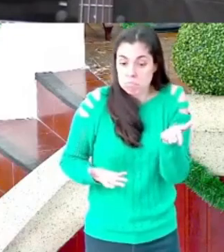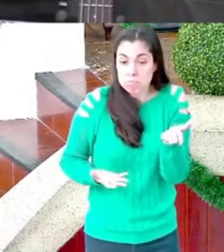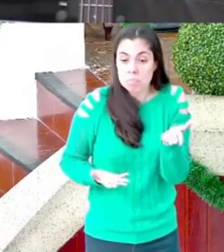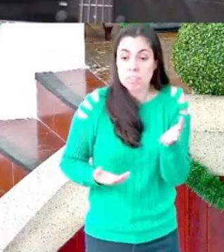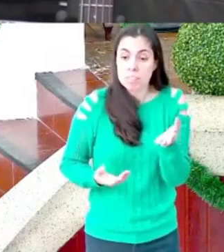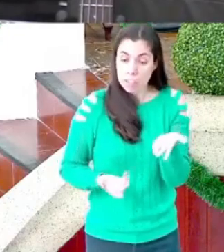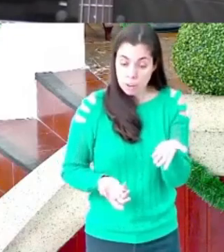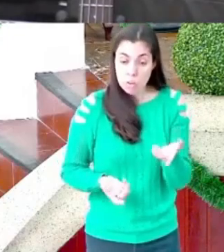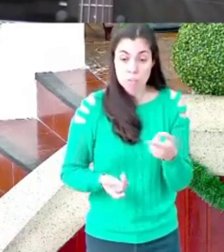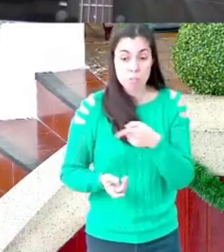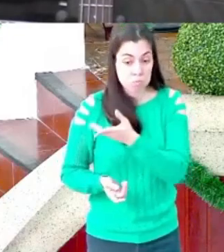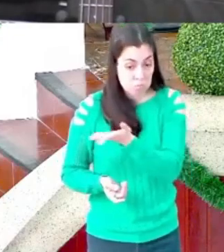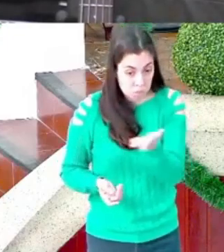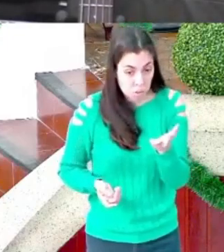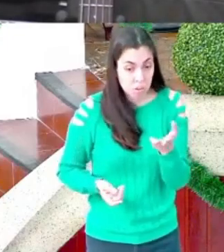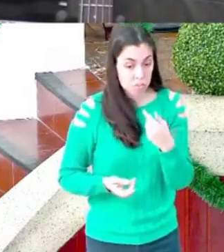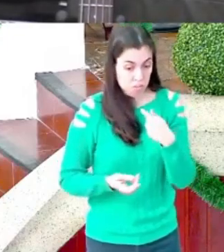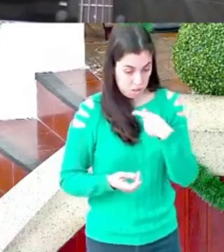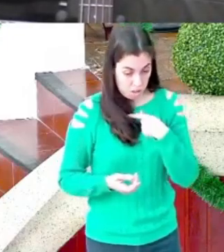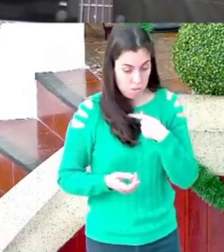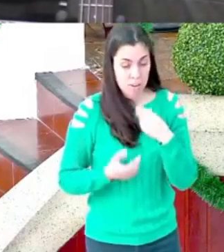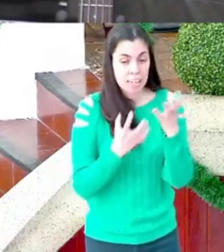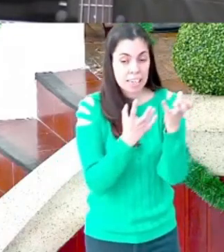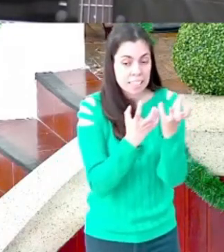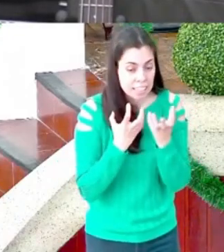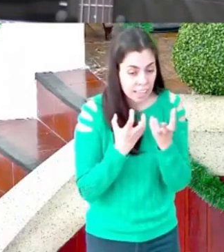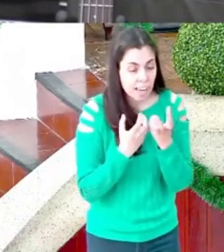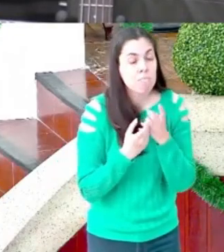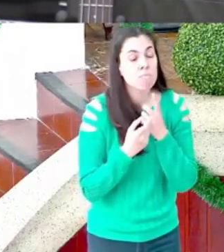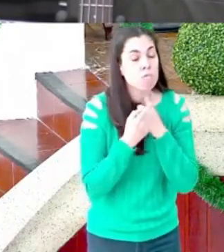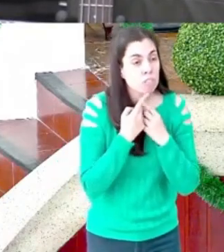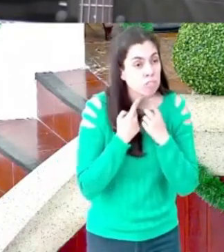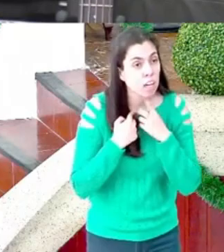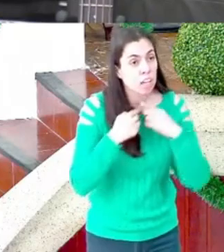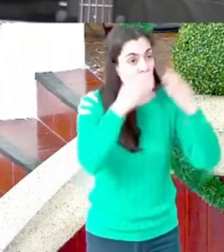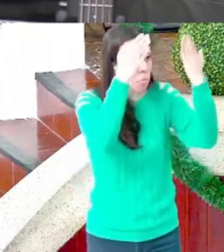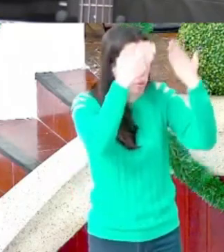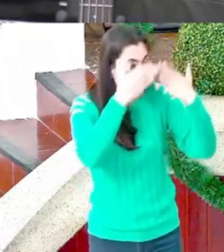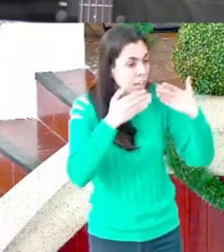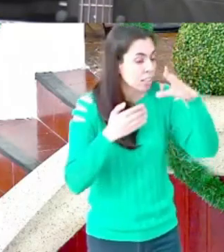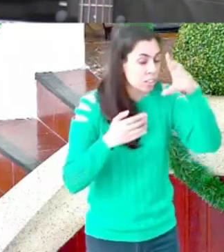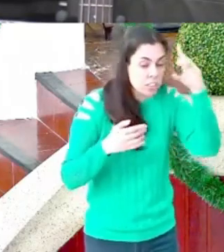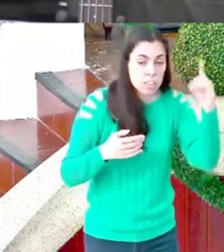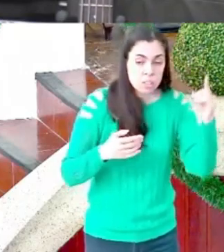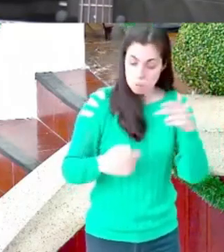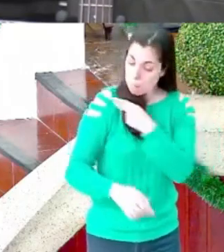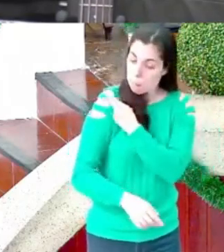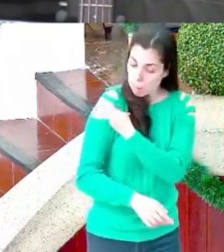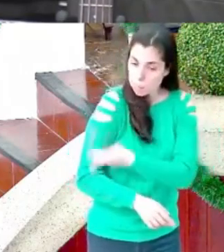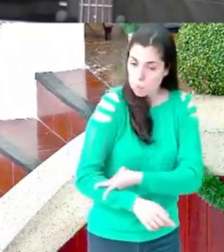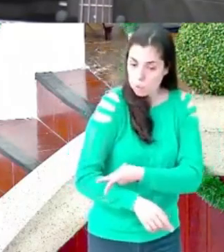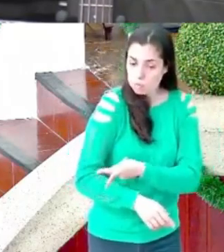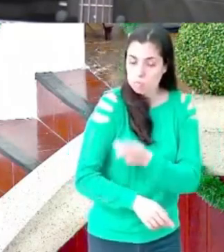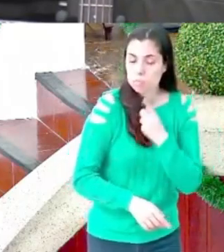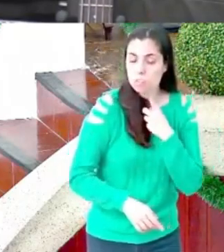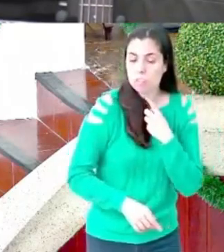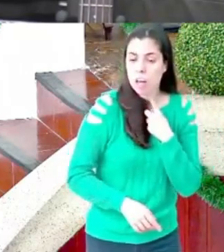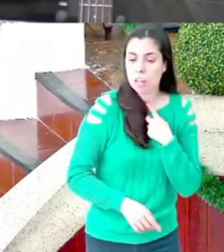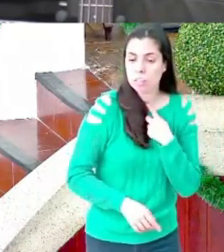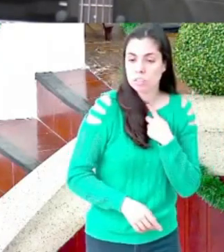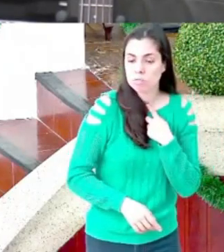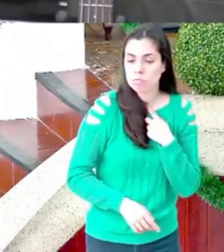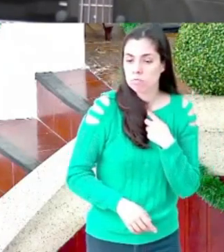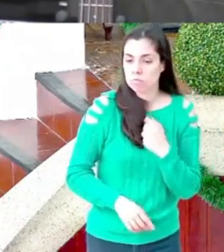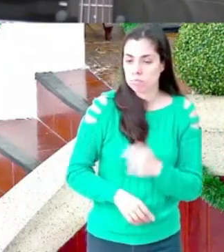Aplicações finais do ensino de Cristo, no capítulo 6, verso 1. E a